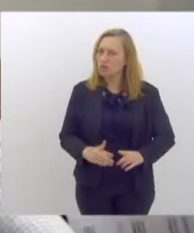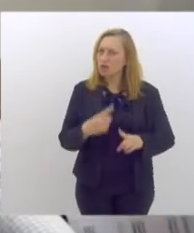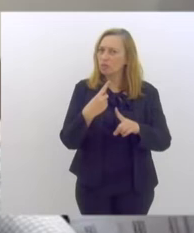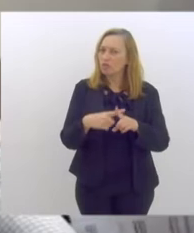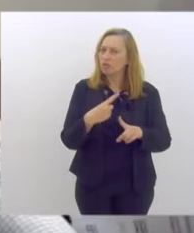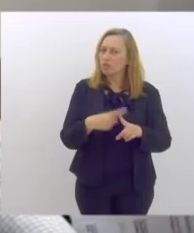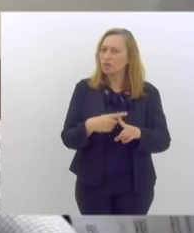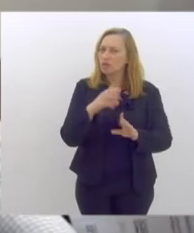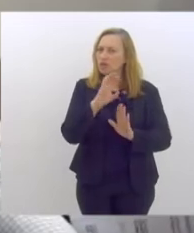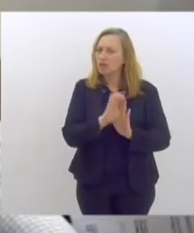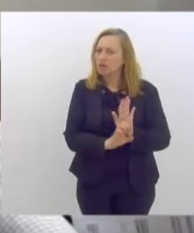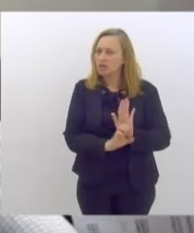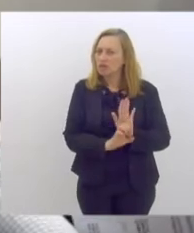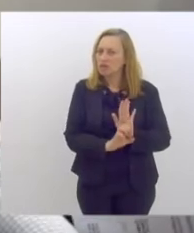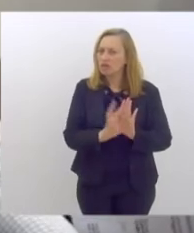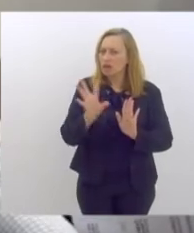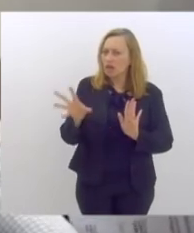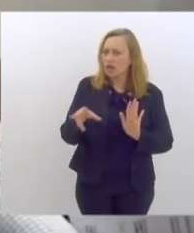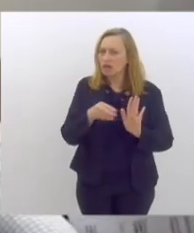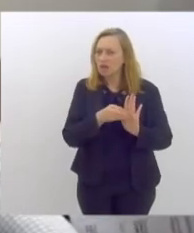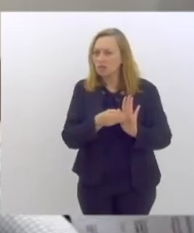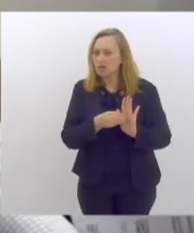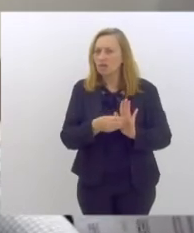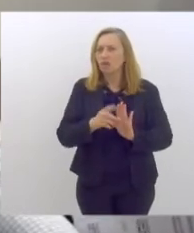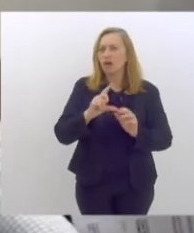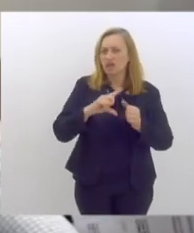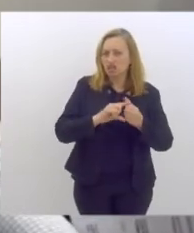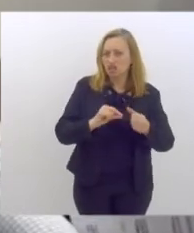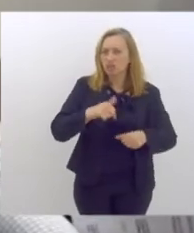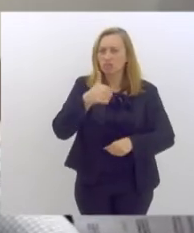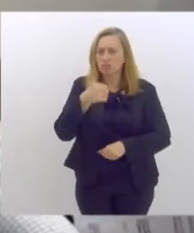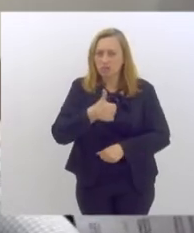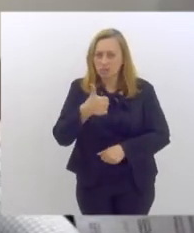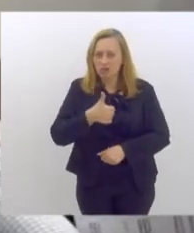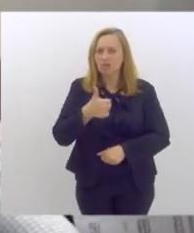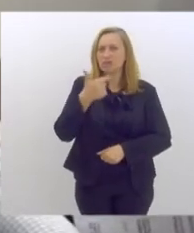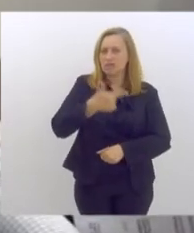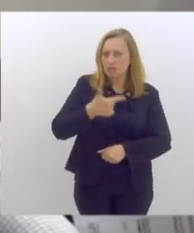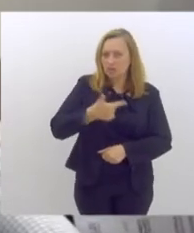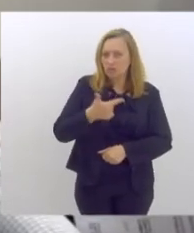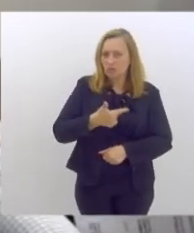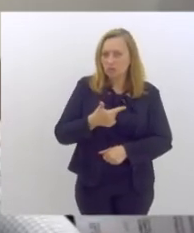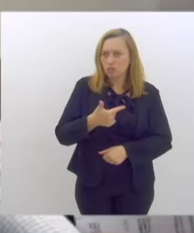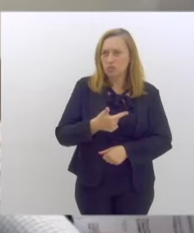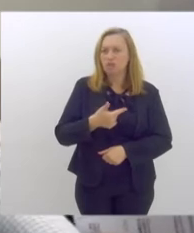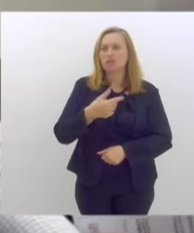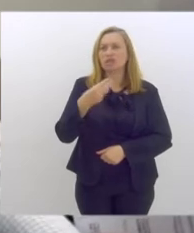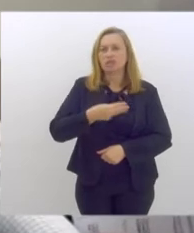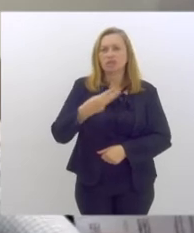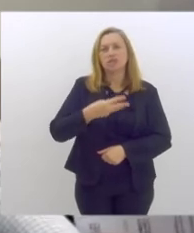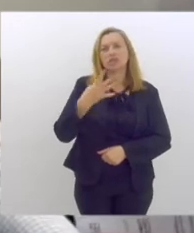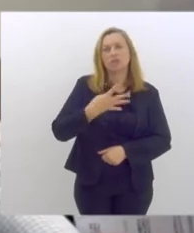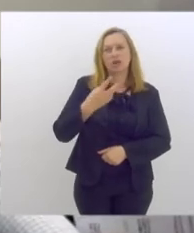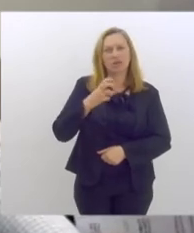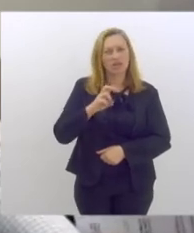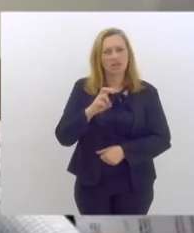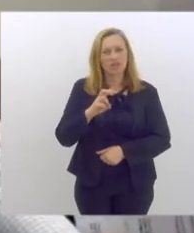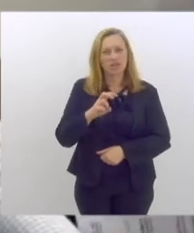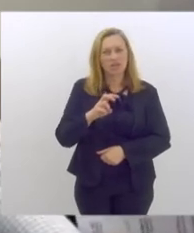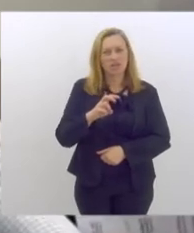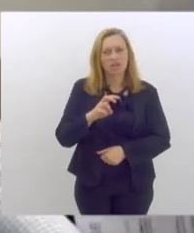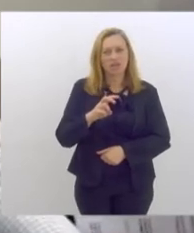seria emendas a ementa ao artigo 1º ao artigo 2º da festa e eu achei muito tempo